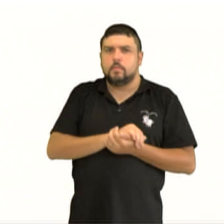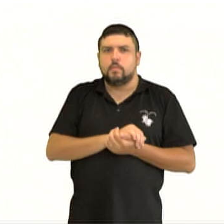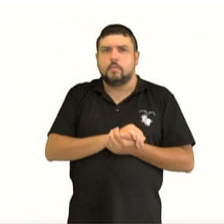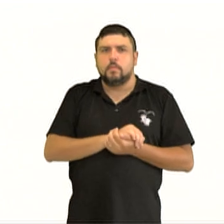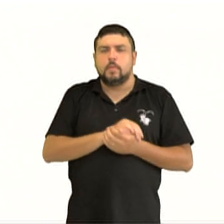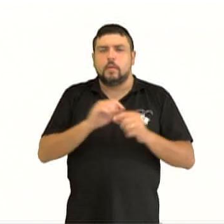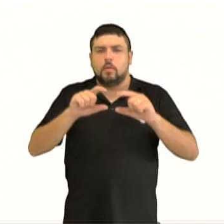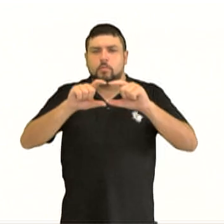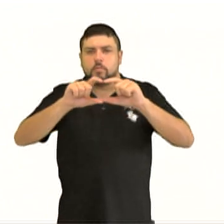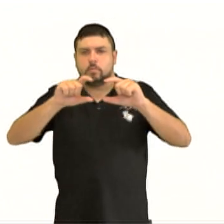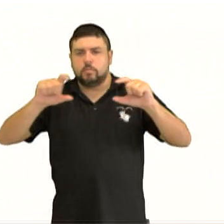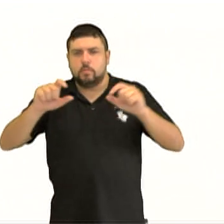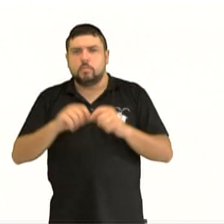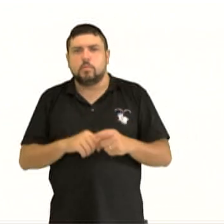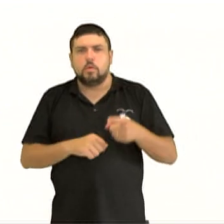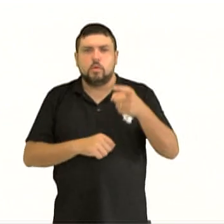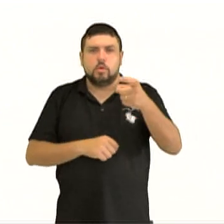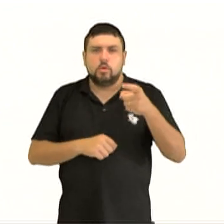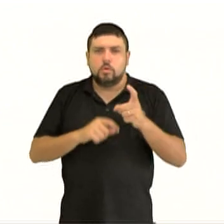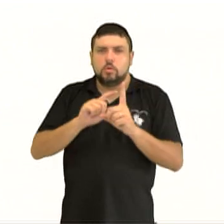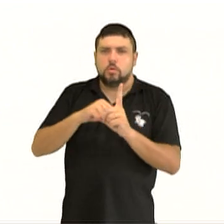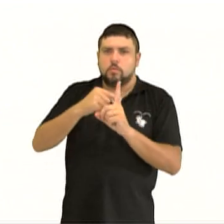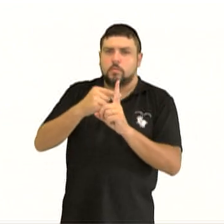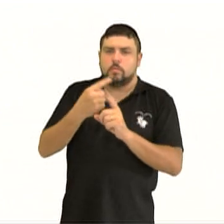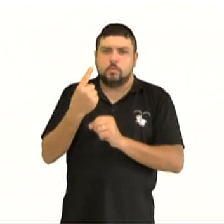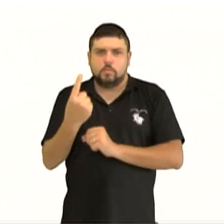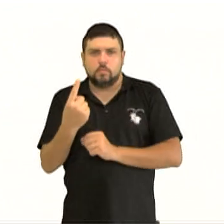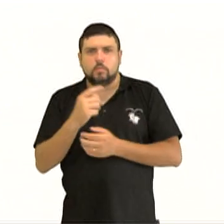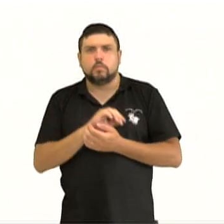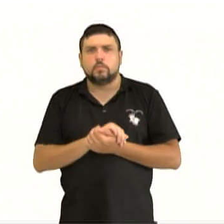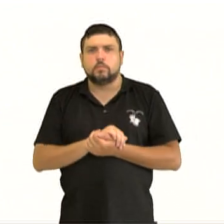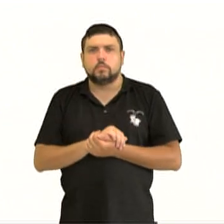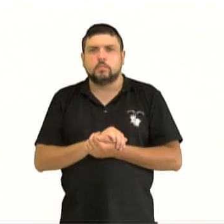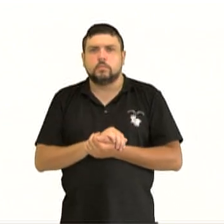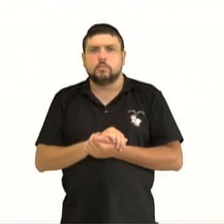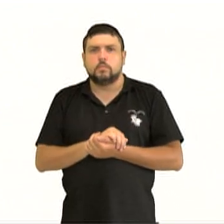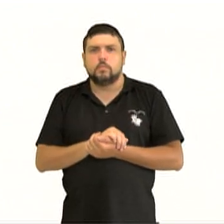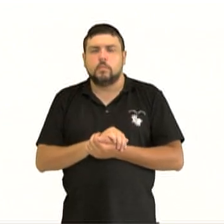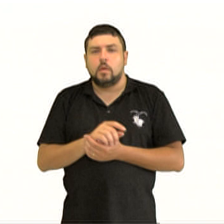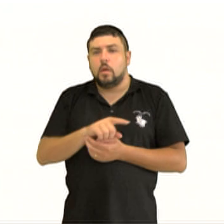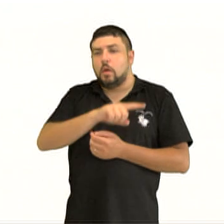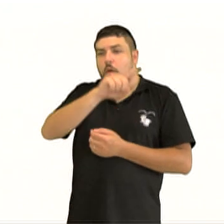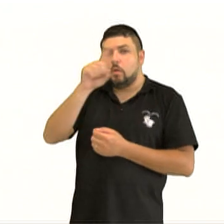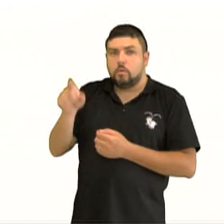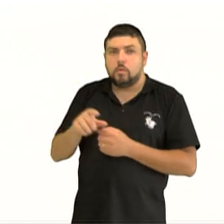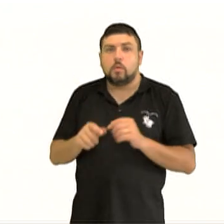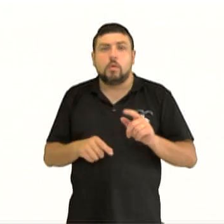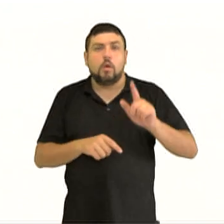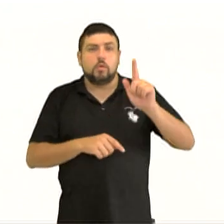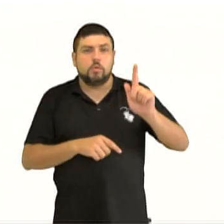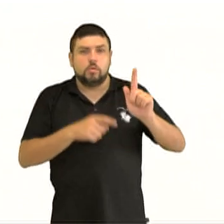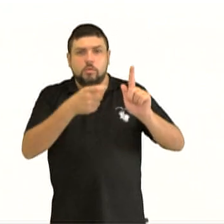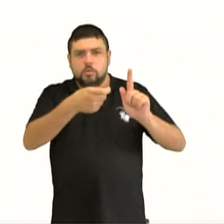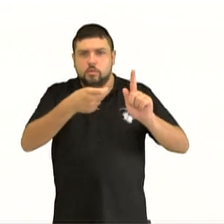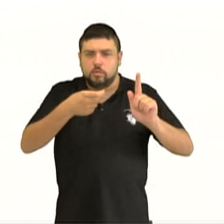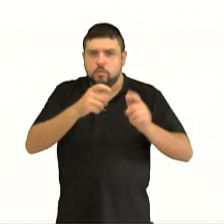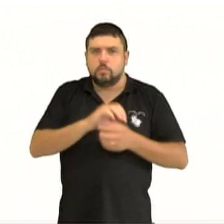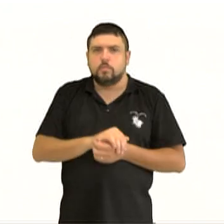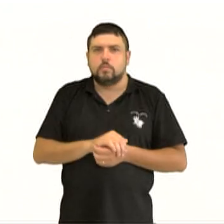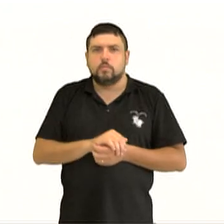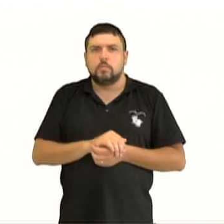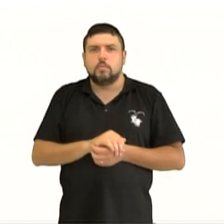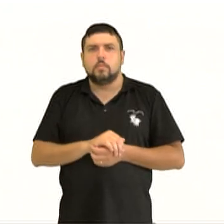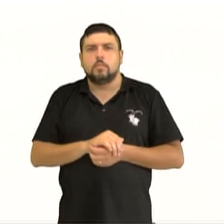expressão numérica dela, x mais 1. A outra eu vou chamar de g de x. E a expressão numérica dela